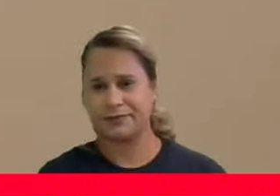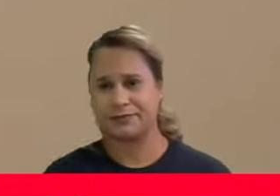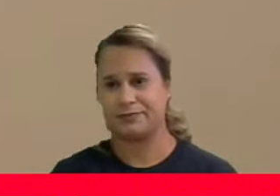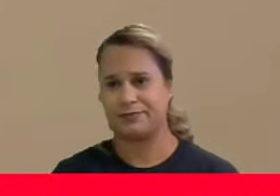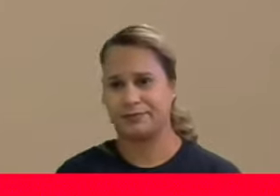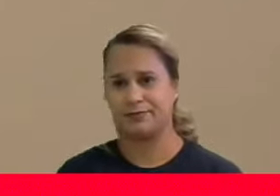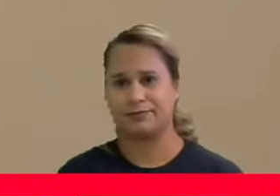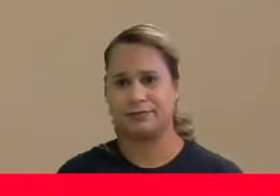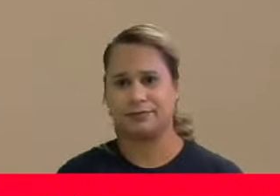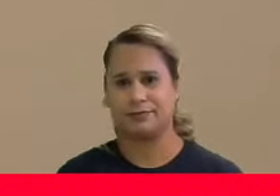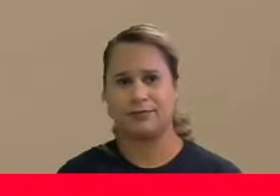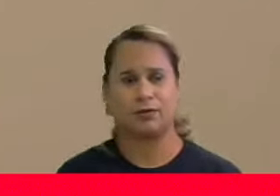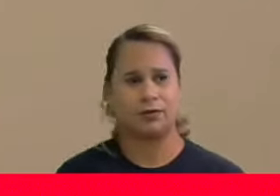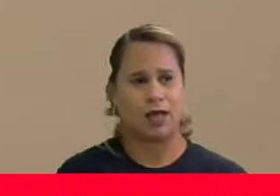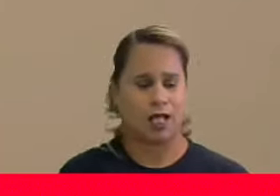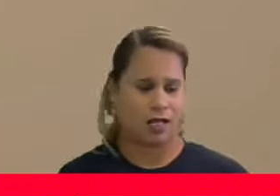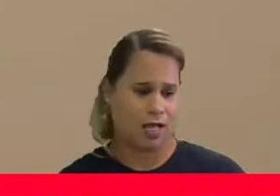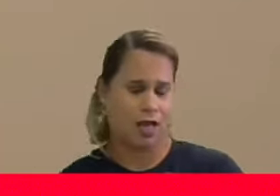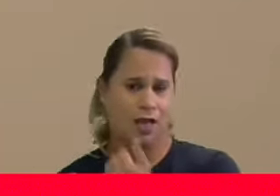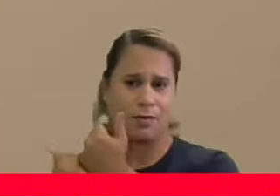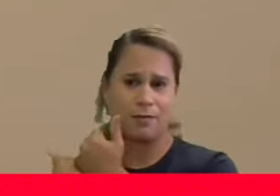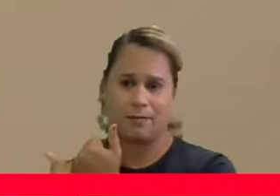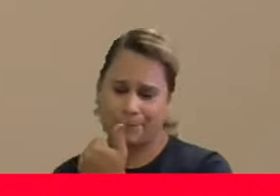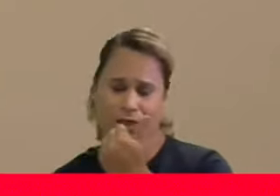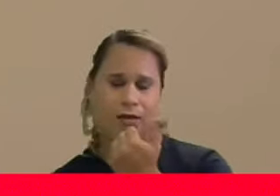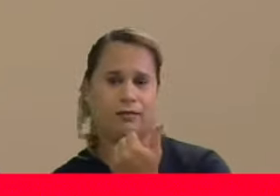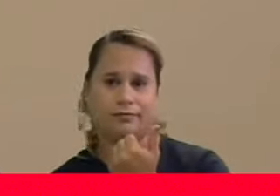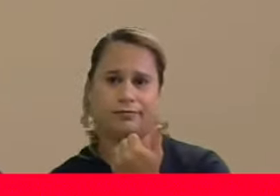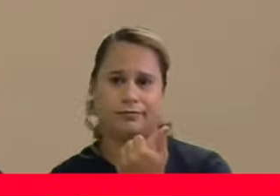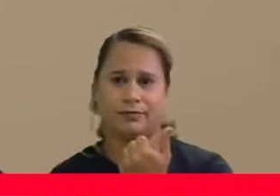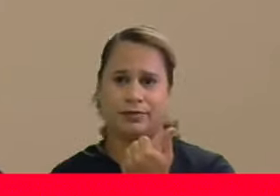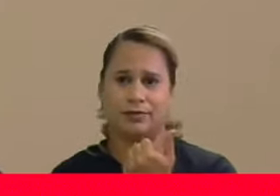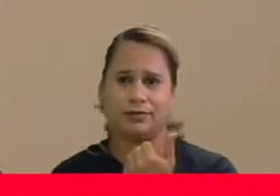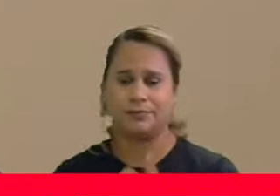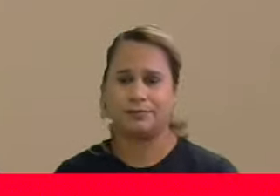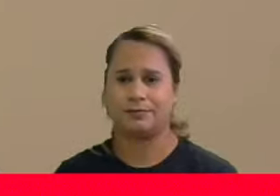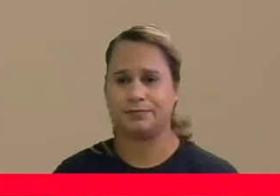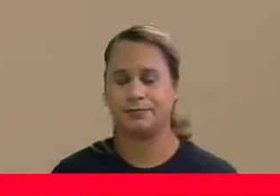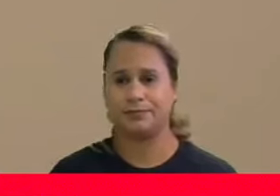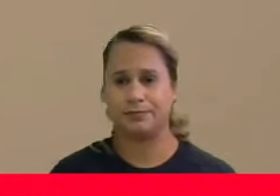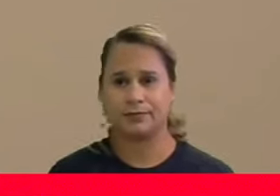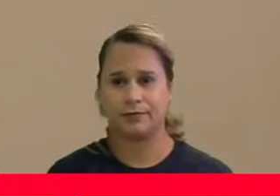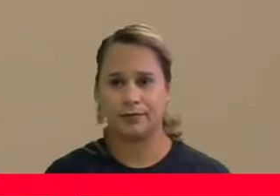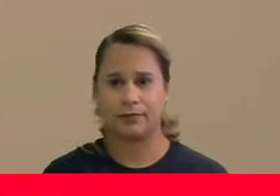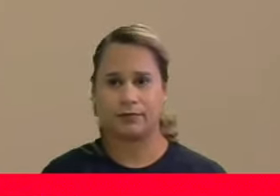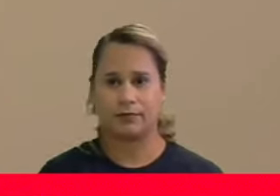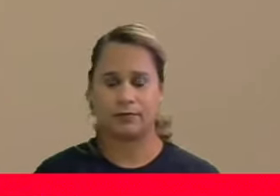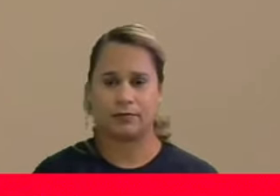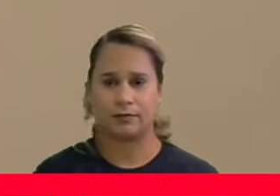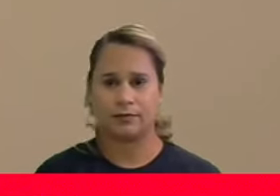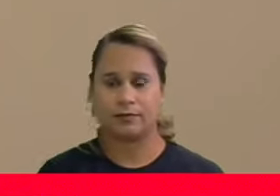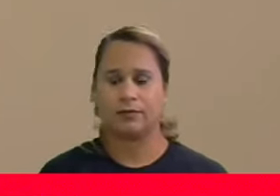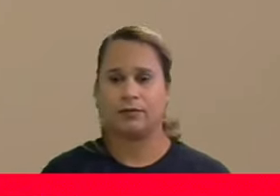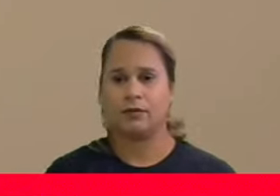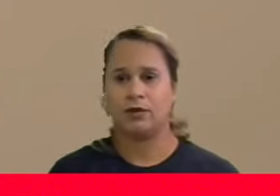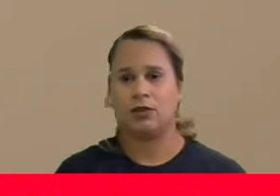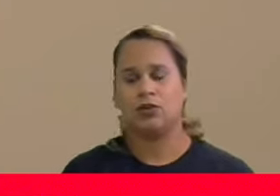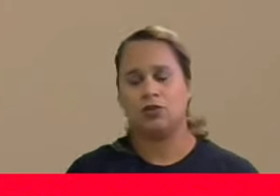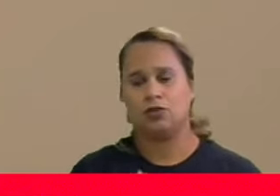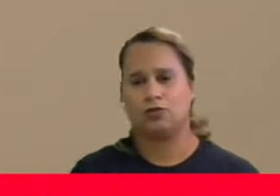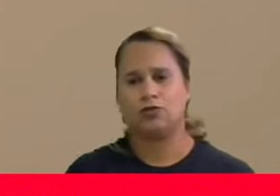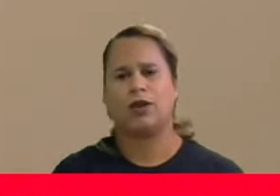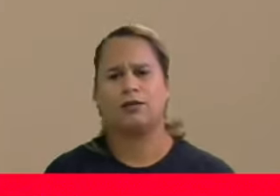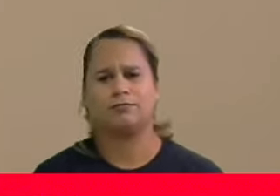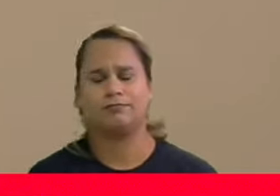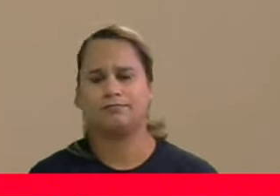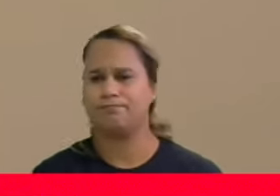elimina os candidatos que não têm condições. Bem, em vista de todo já exposto, eu tenho a honra de acompanhar o